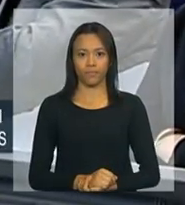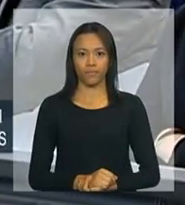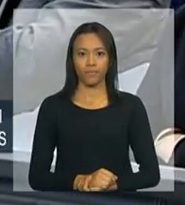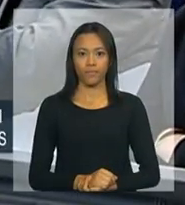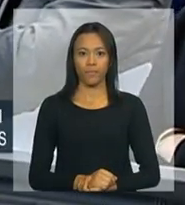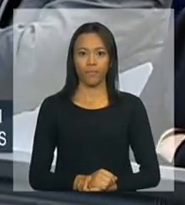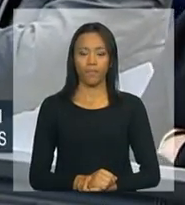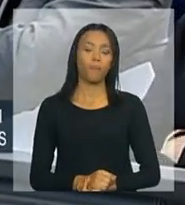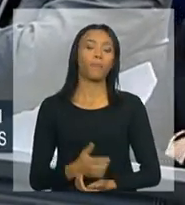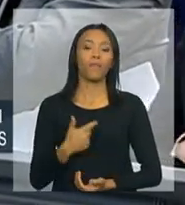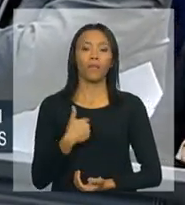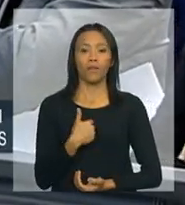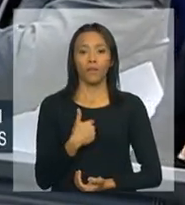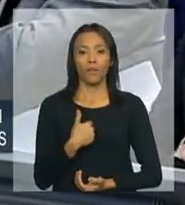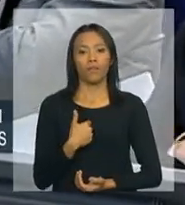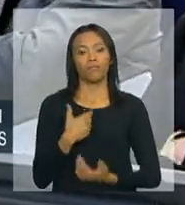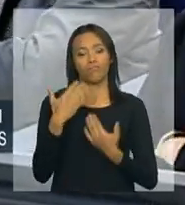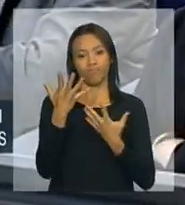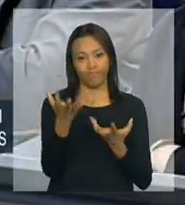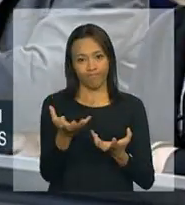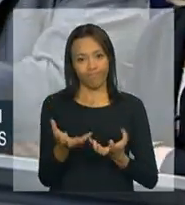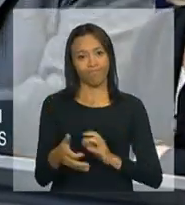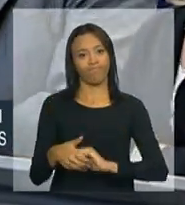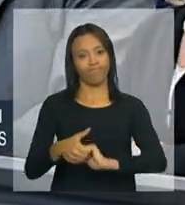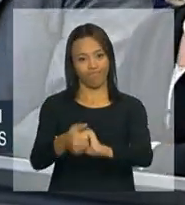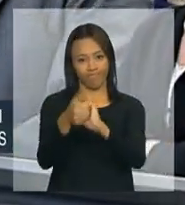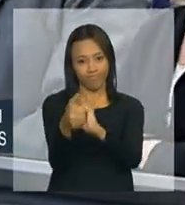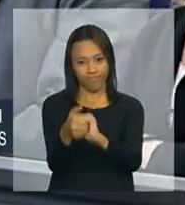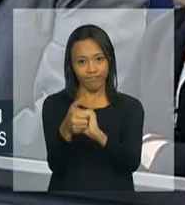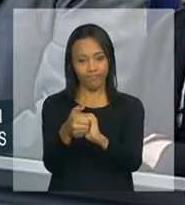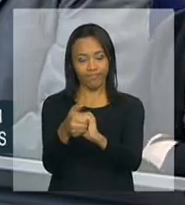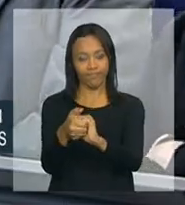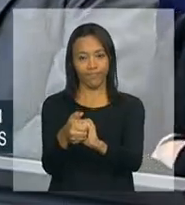Eu queria cumprimentar o nosso